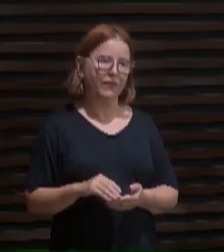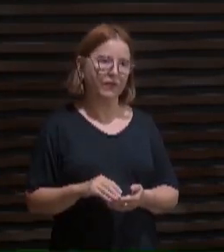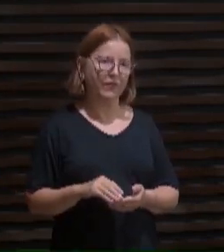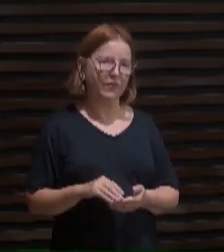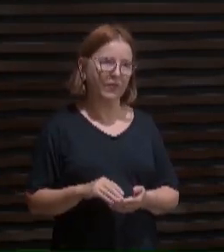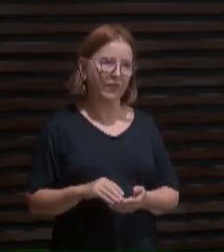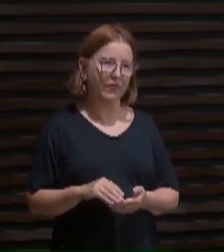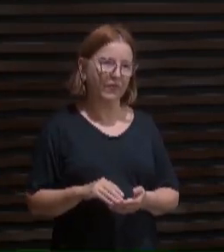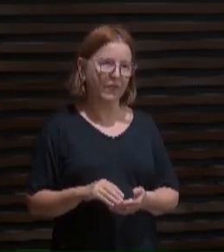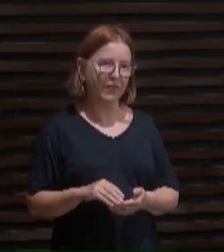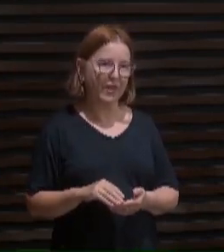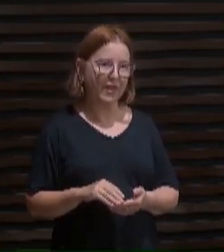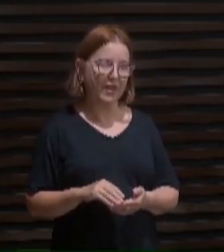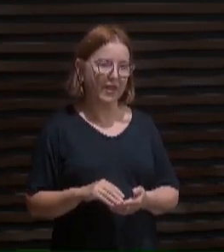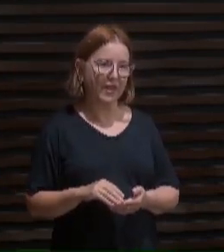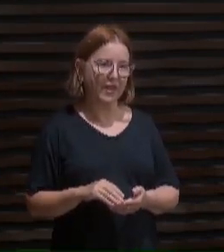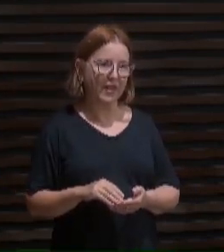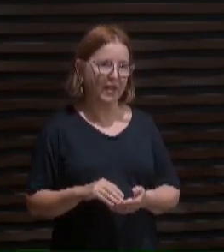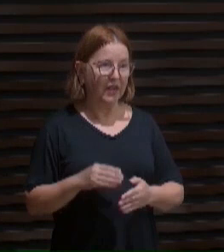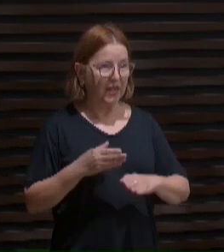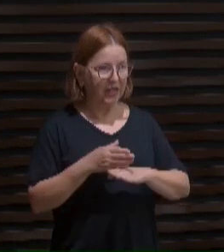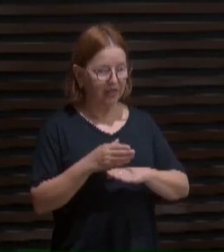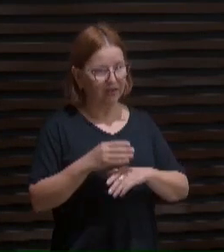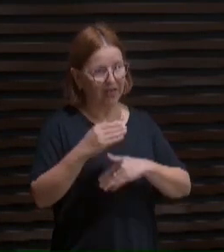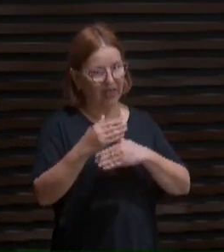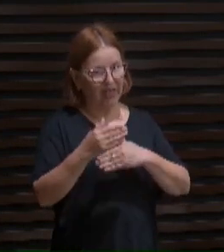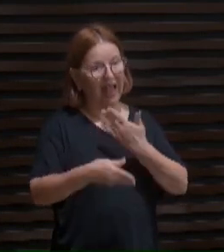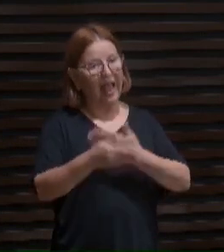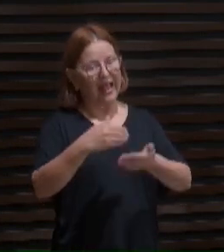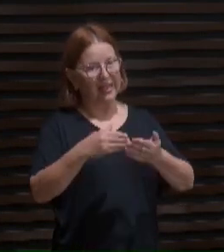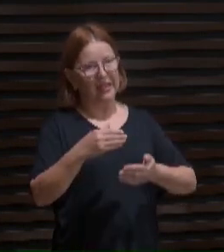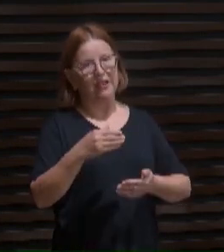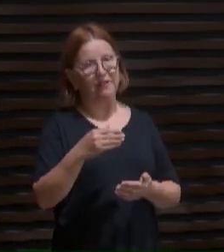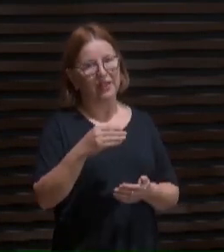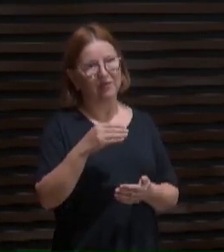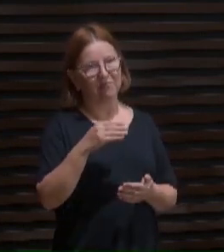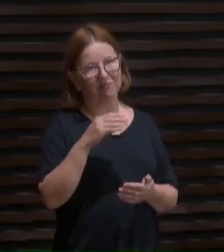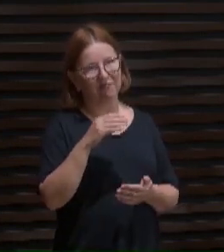do engano. Não foi um erro, foi um engano.